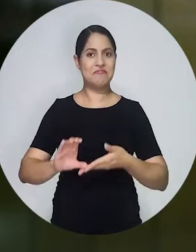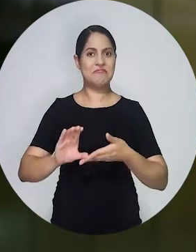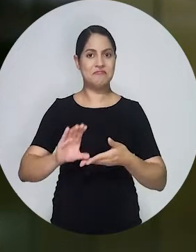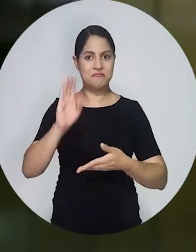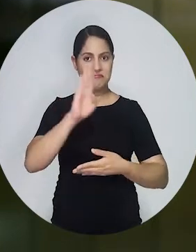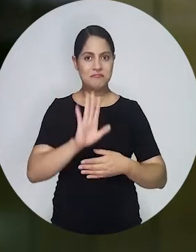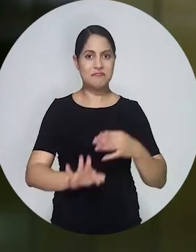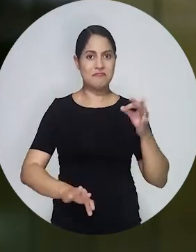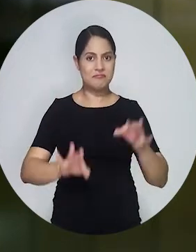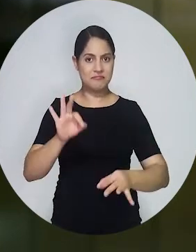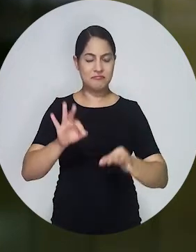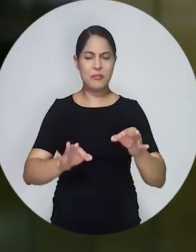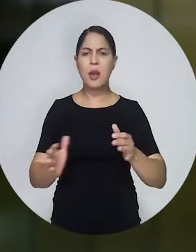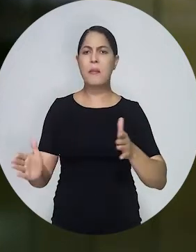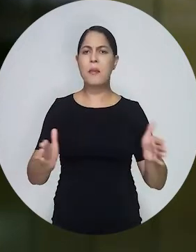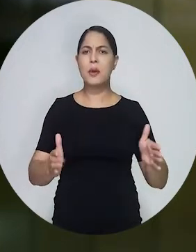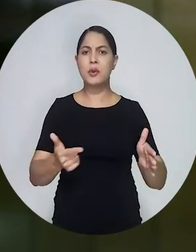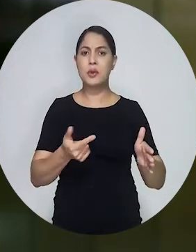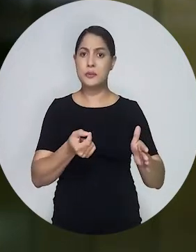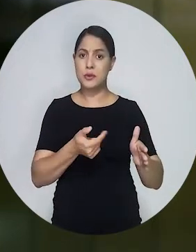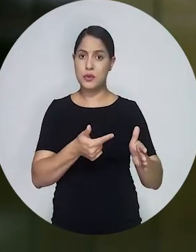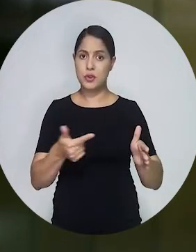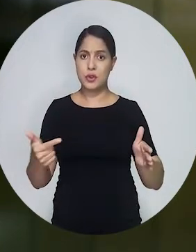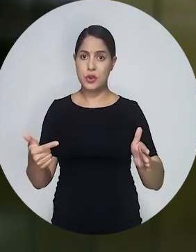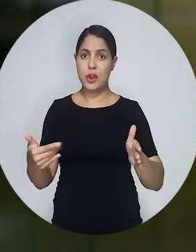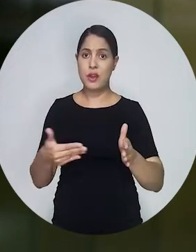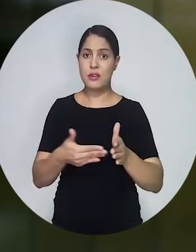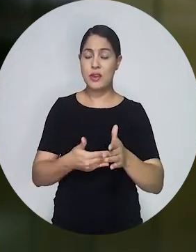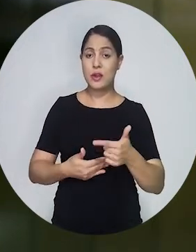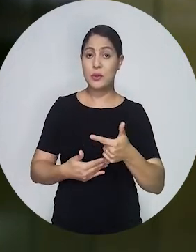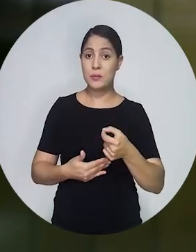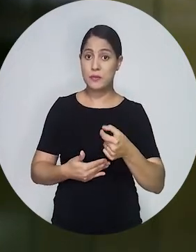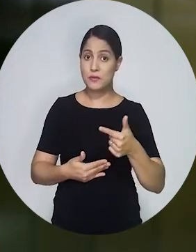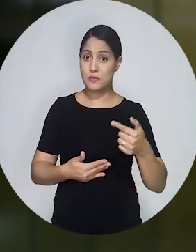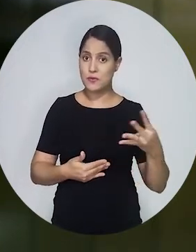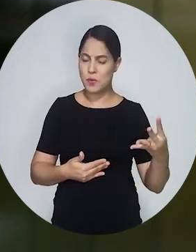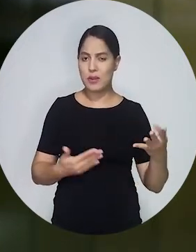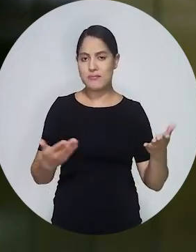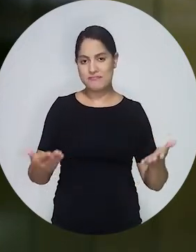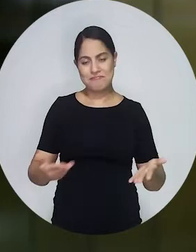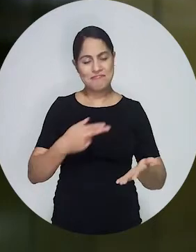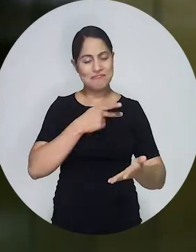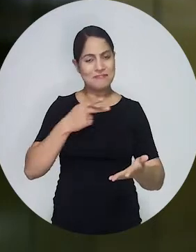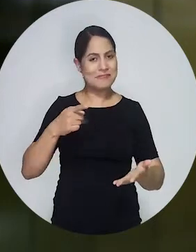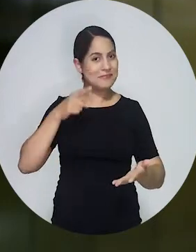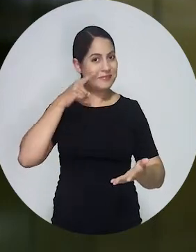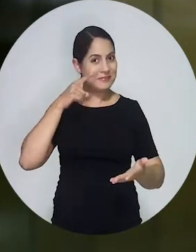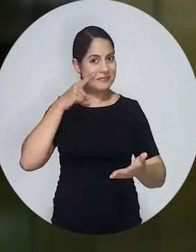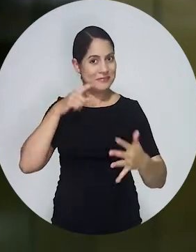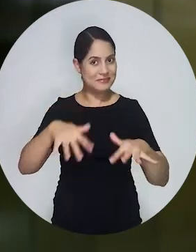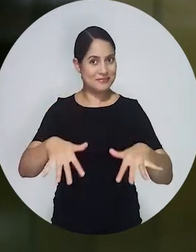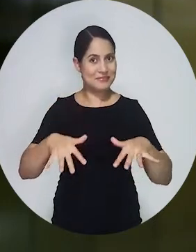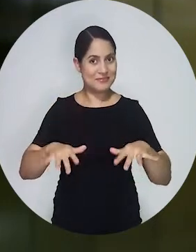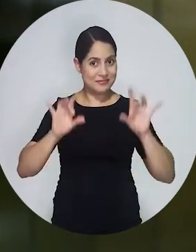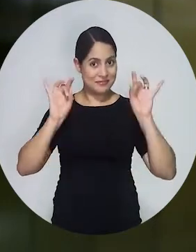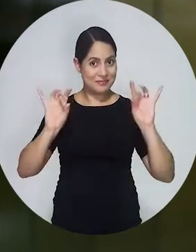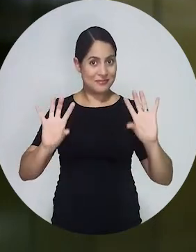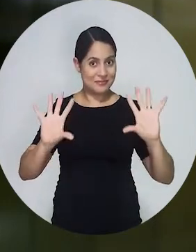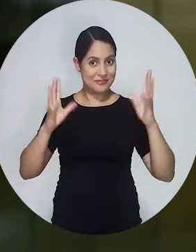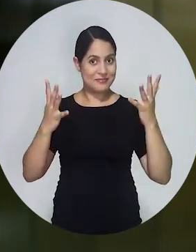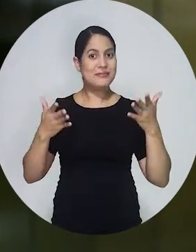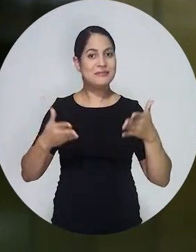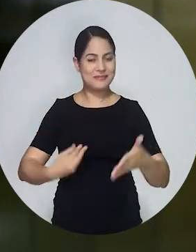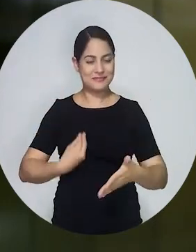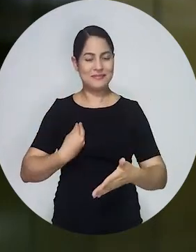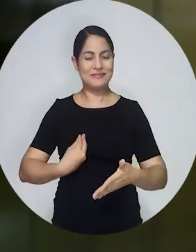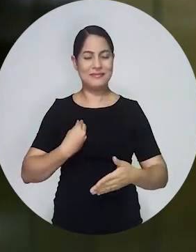Ele ficará à frente do cargo durante o biênio 2022-2024. Beto Simonetti, presidente da Ordem, também participou